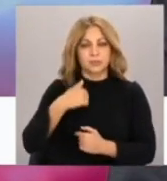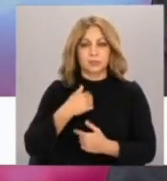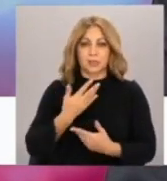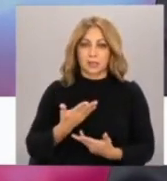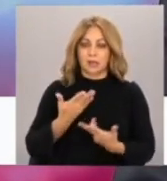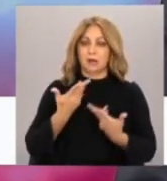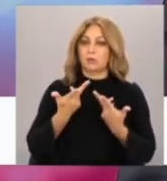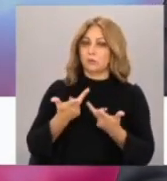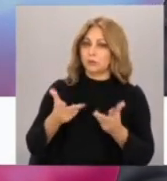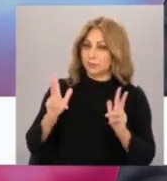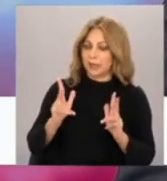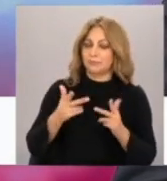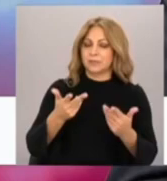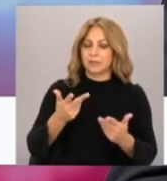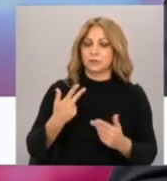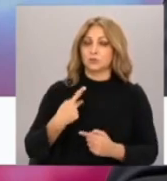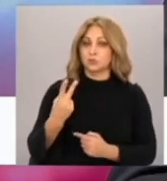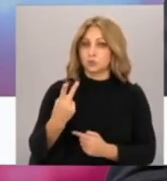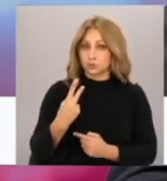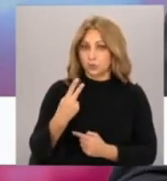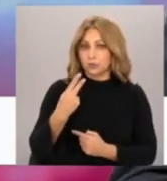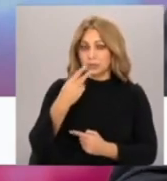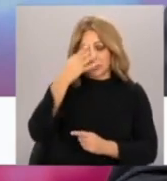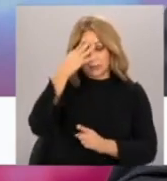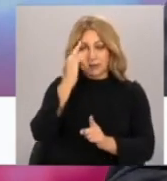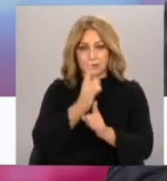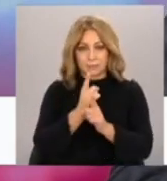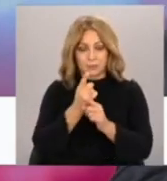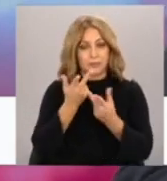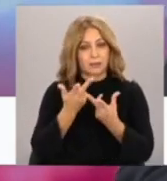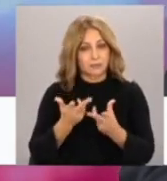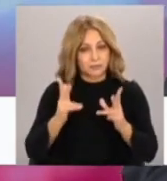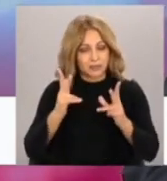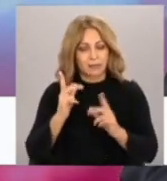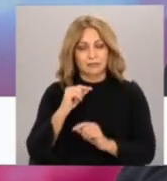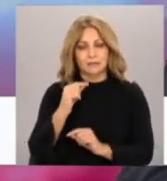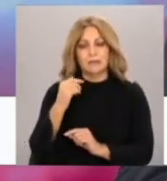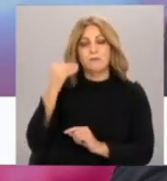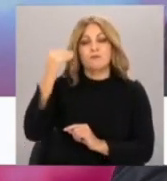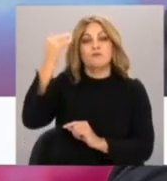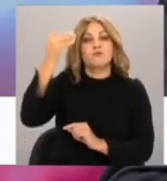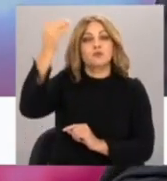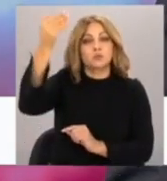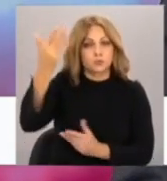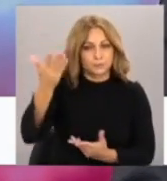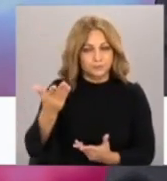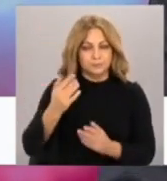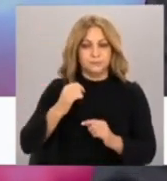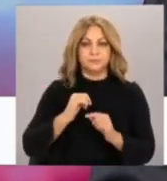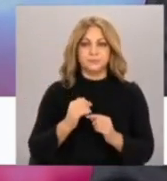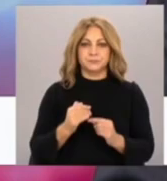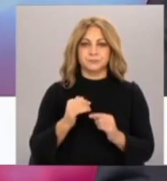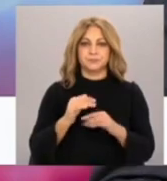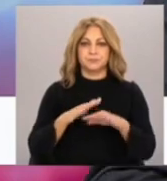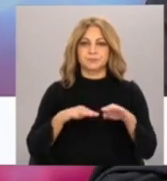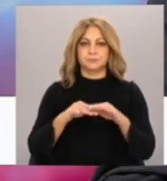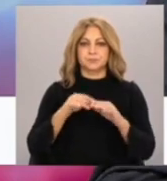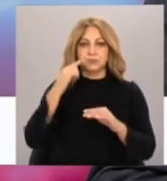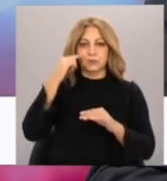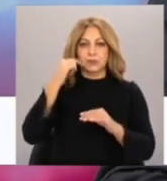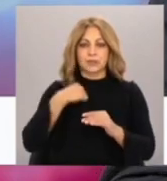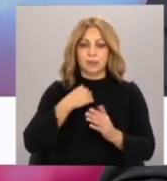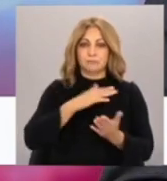Central auxiliar os nossos partidos e sobre um chute nele por isso fiz uma coisa especial porque acabou de sair e da tipografia